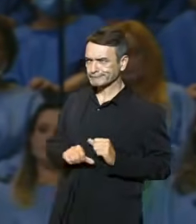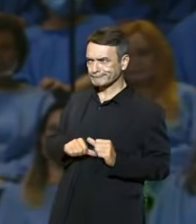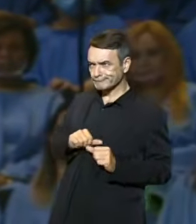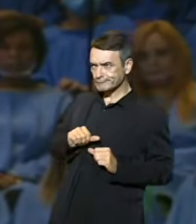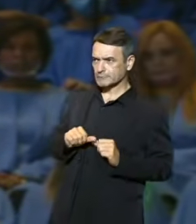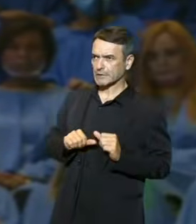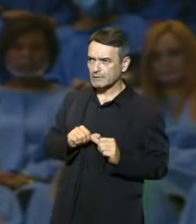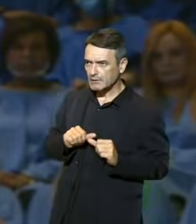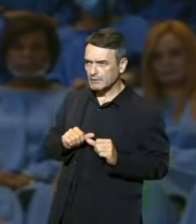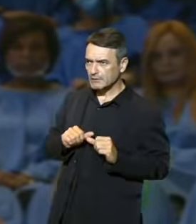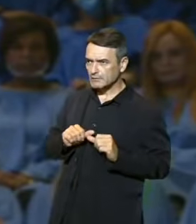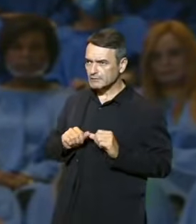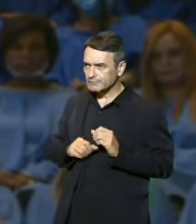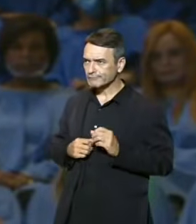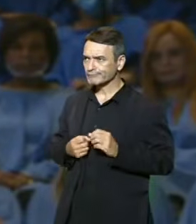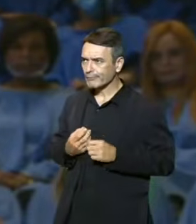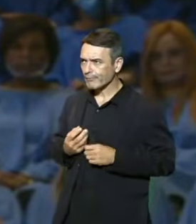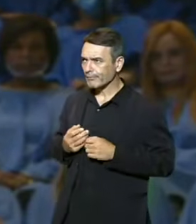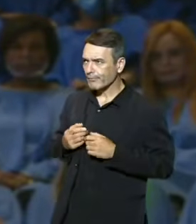torne reclamão,